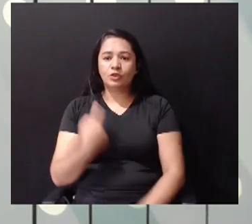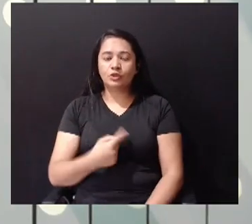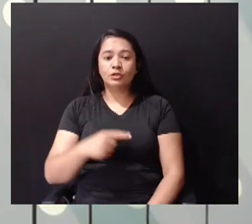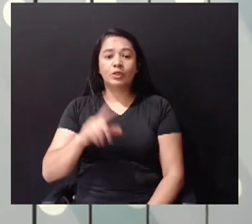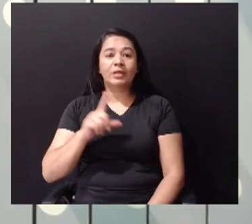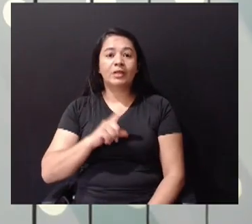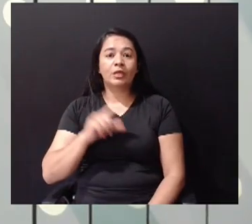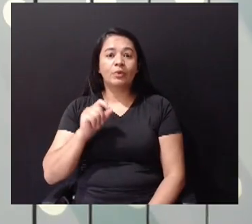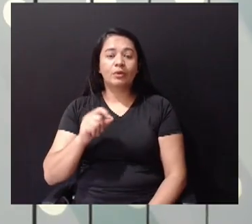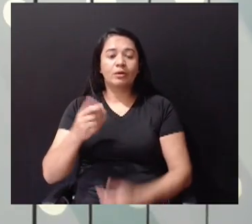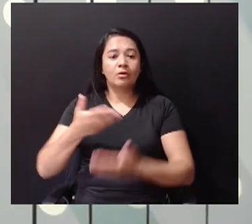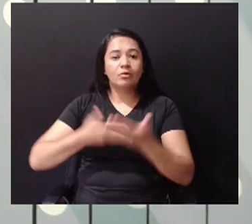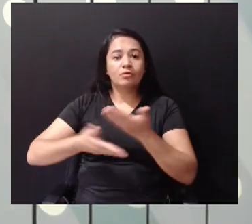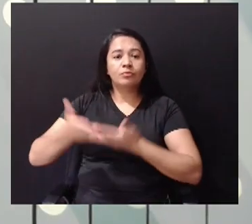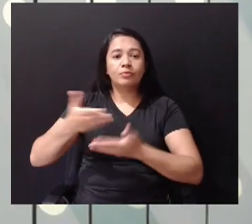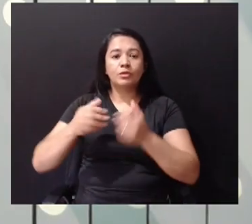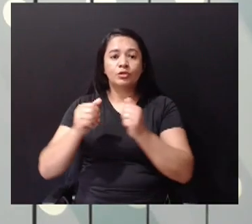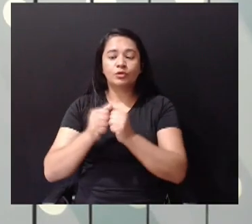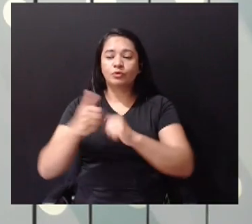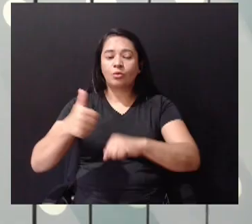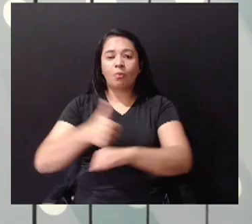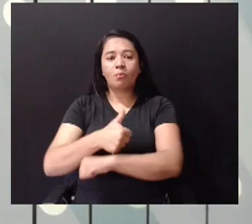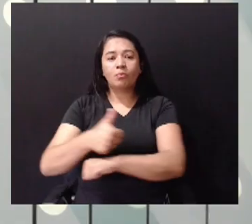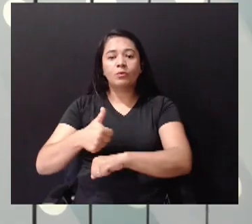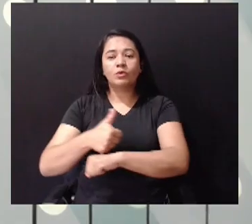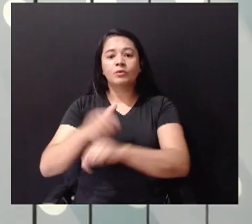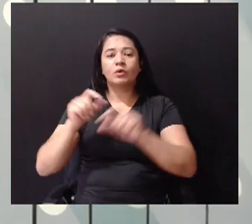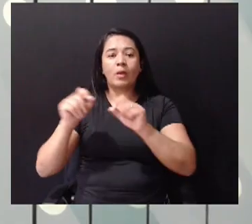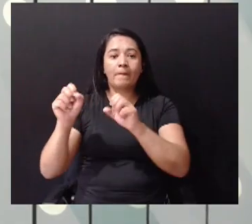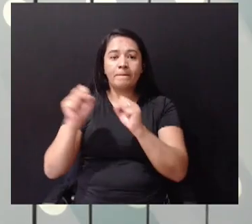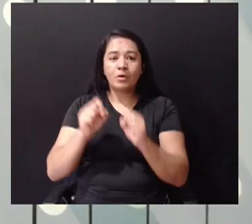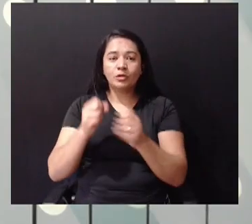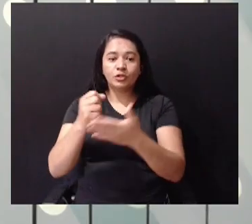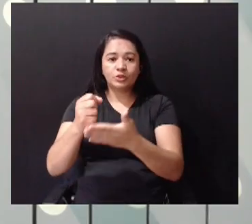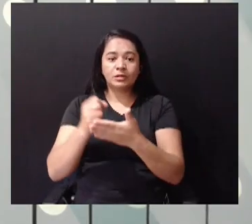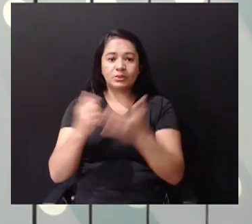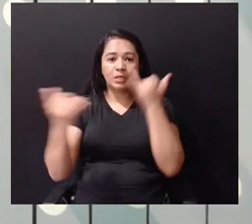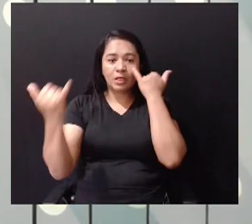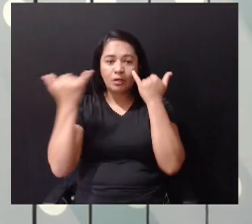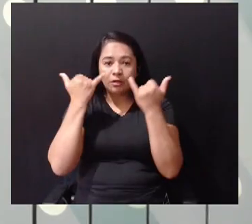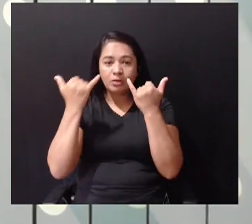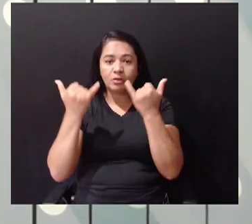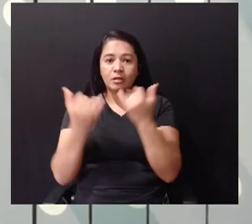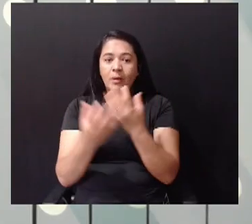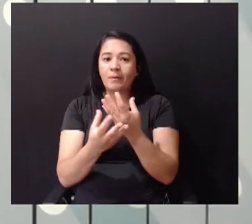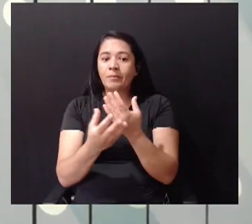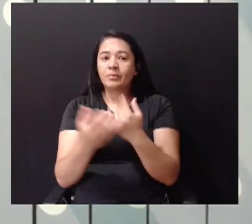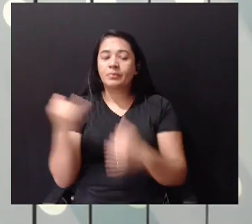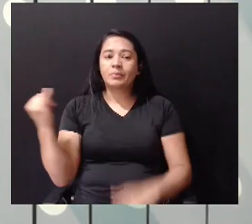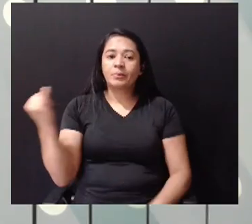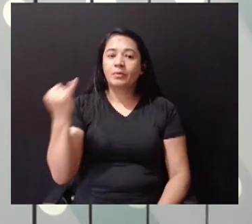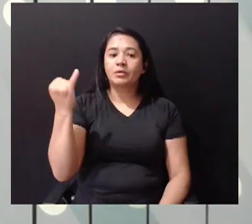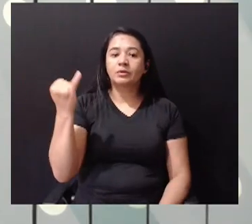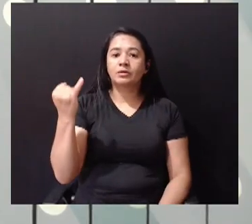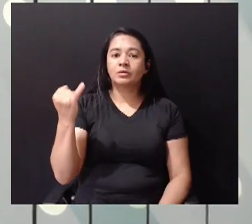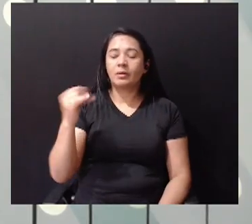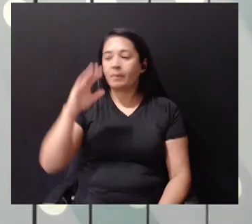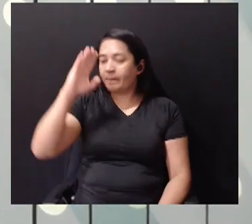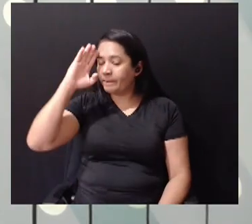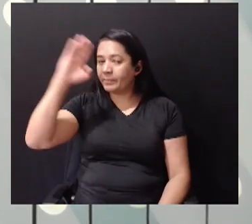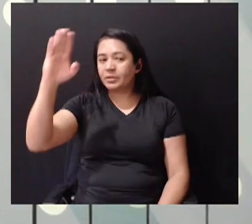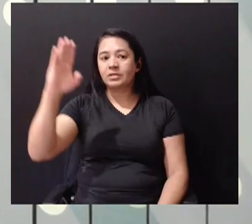interação com um profissional que pode nos trazer informações muito importantes e principalmente uma mensagem